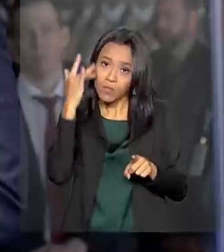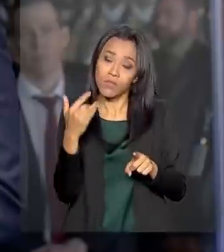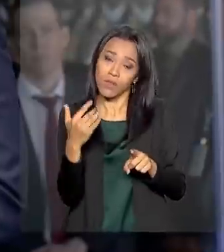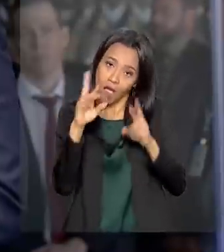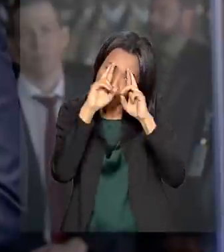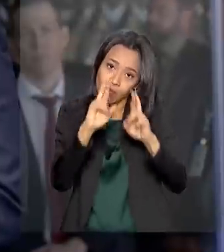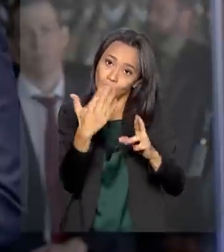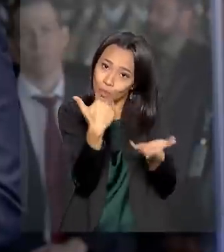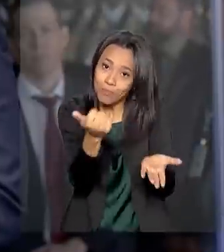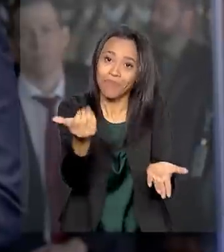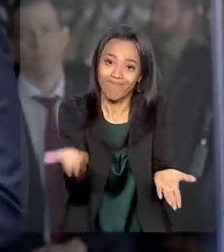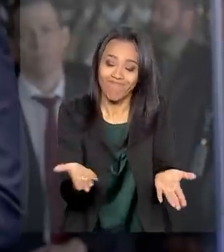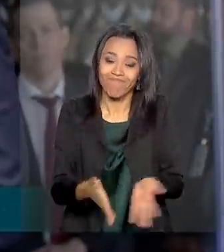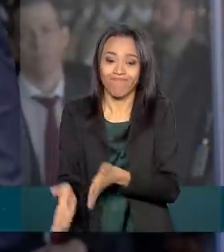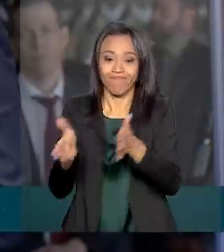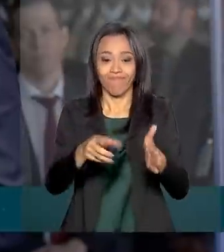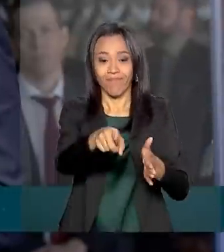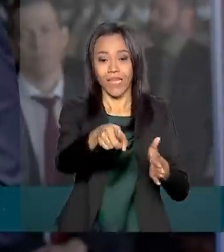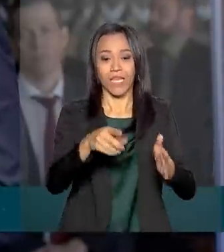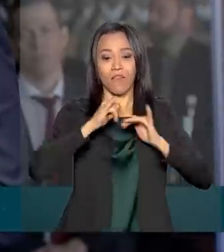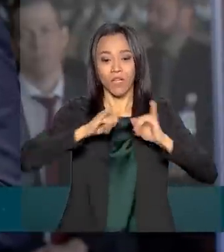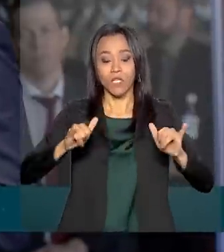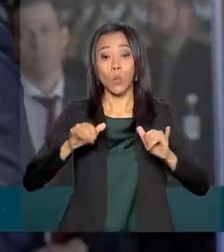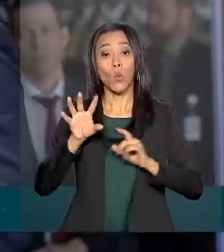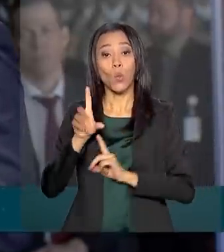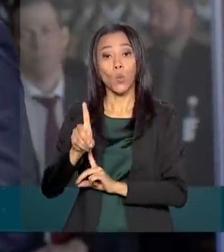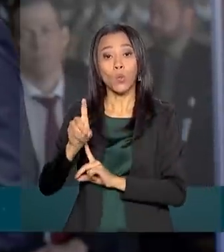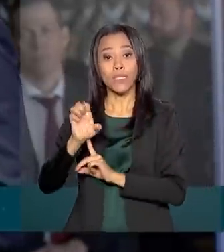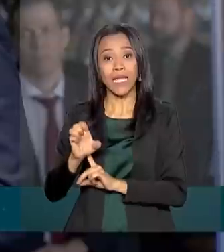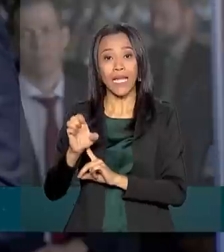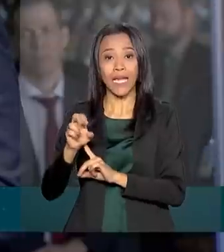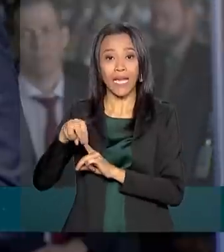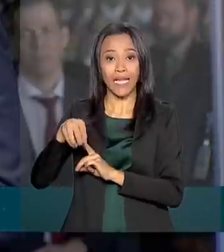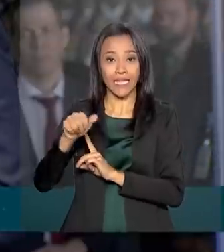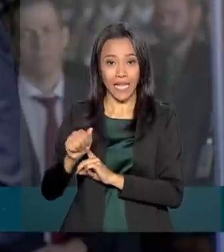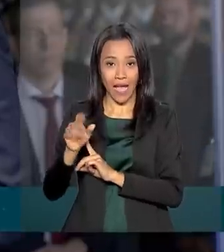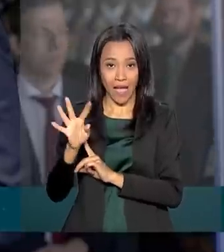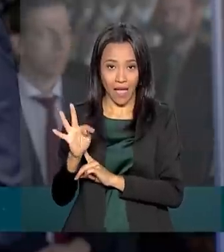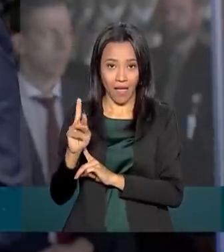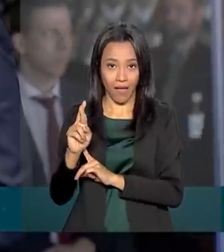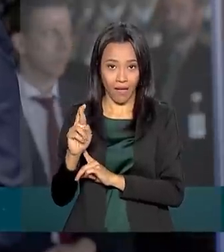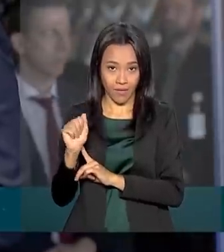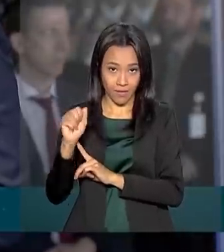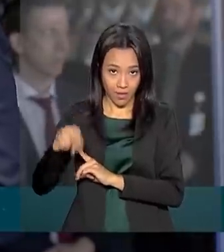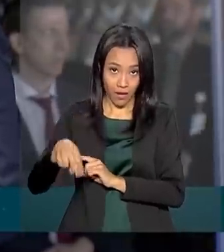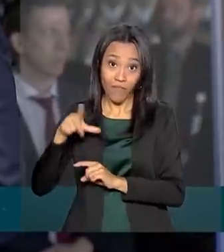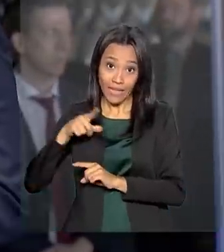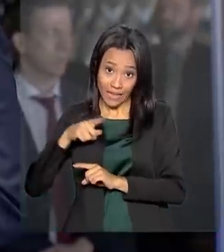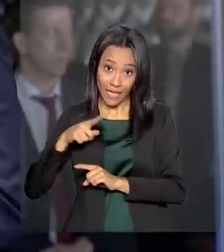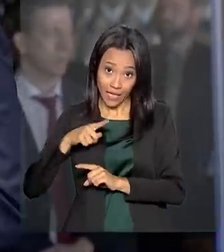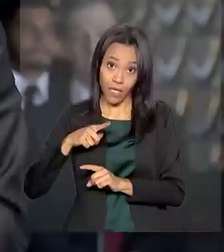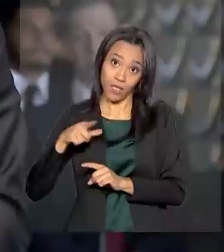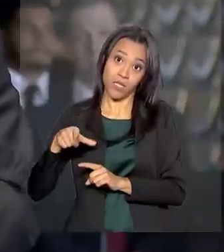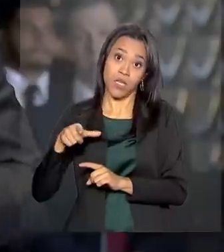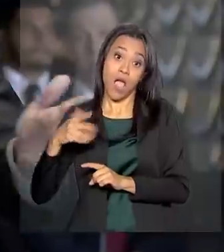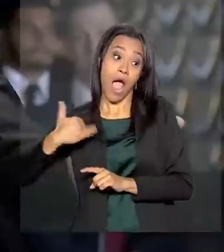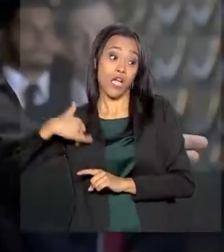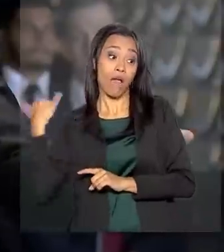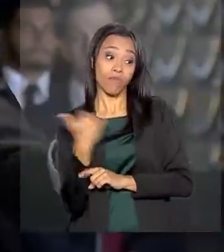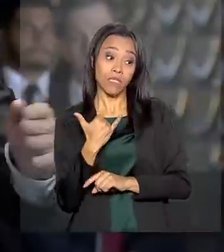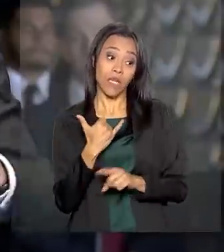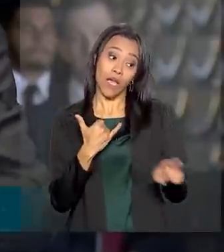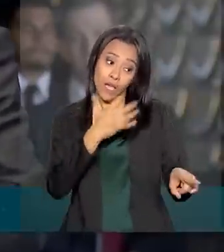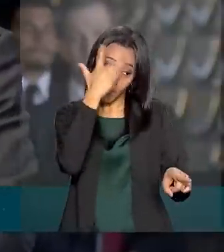As informações vão vir do fabricante para Denatran. O Denatran vai ter um módulo recall e a partir desse módulo ele vai acionar o novo proprietário. Não é só